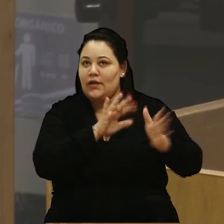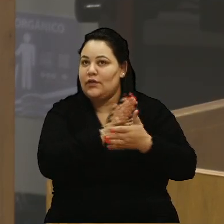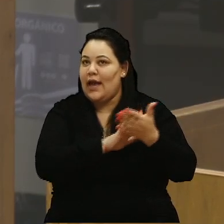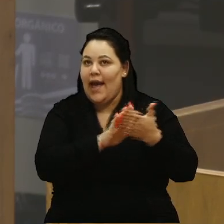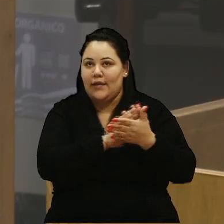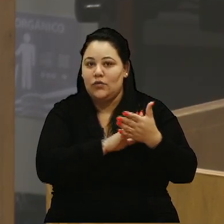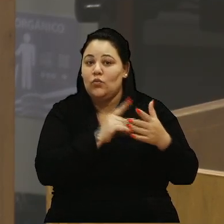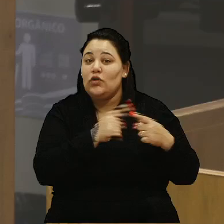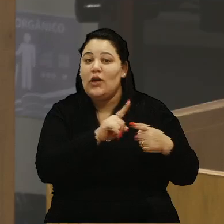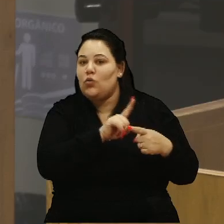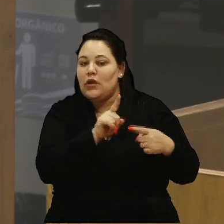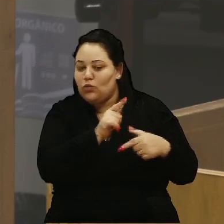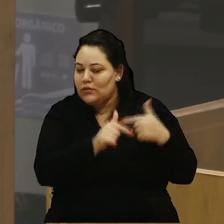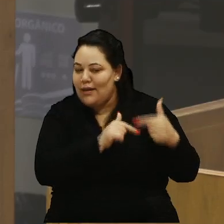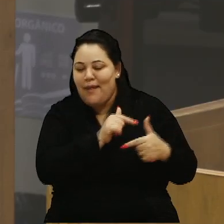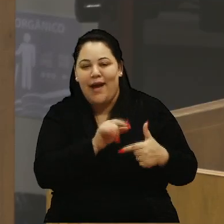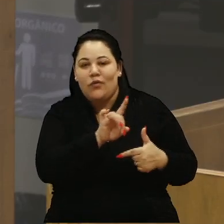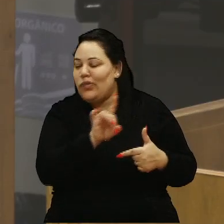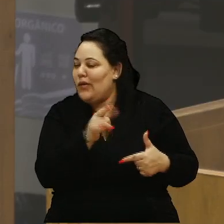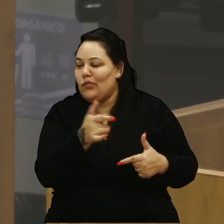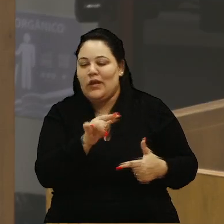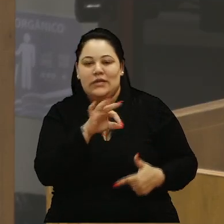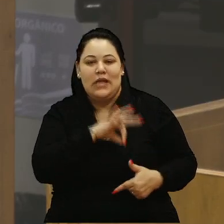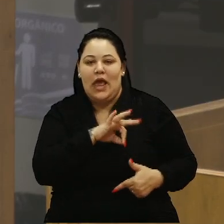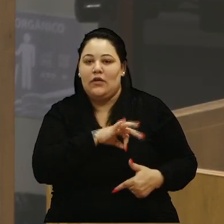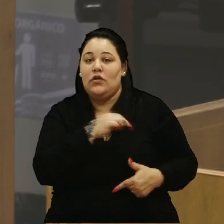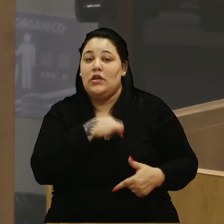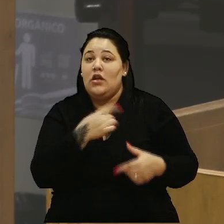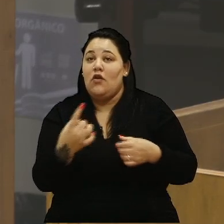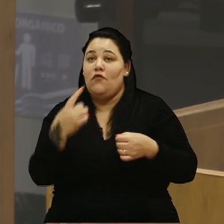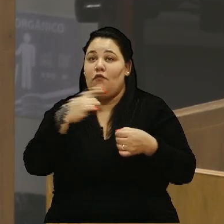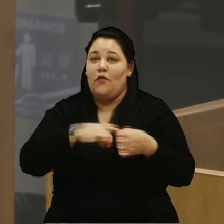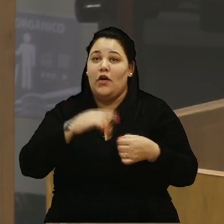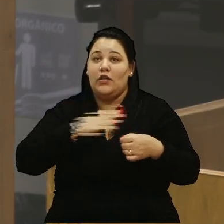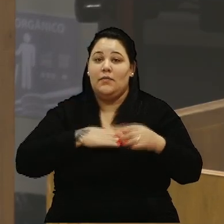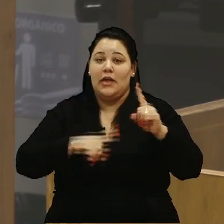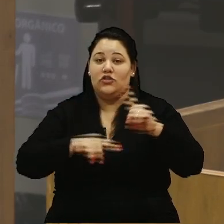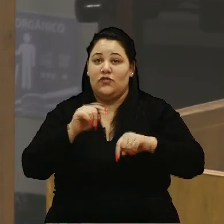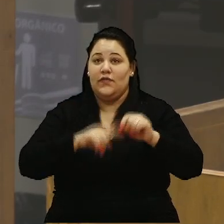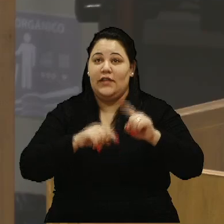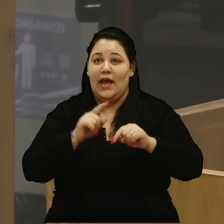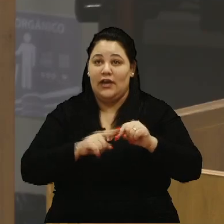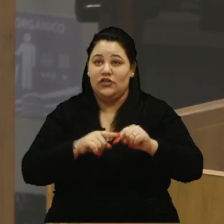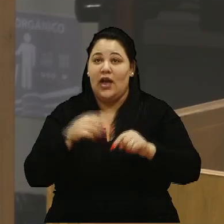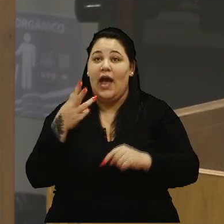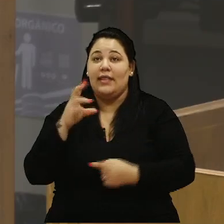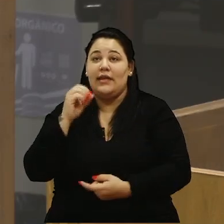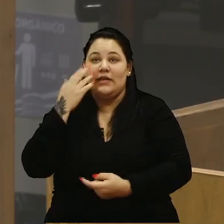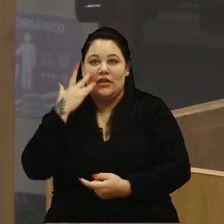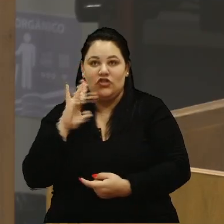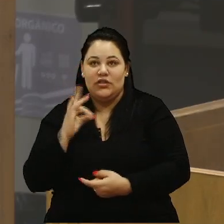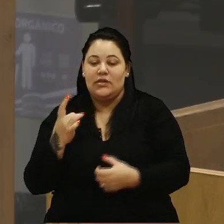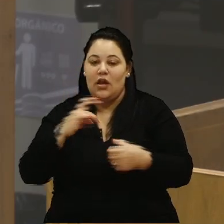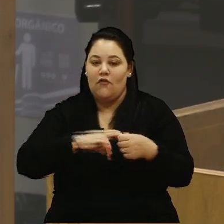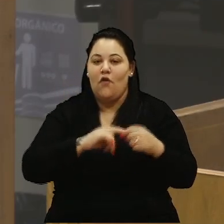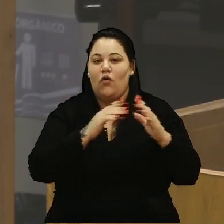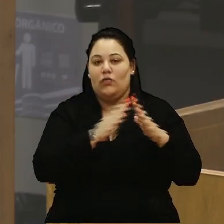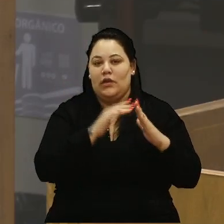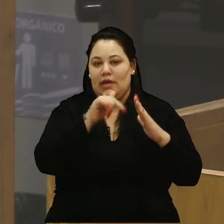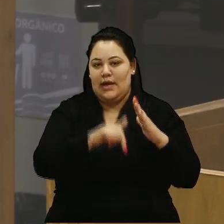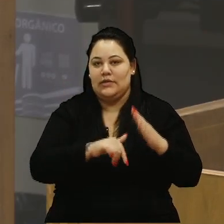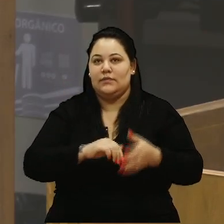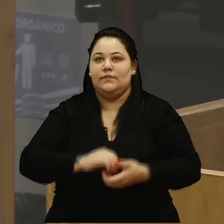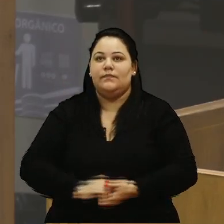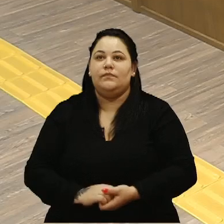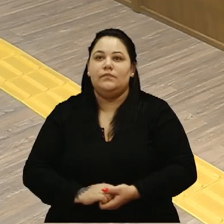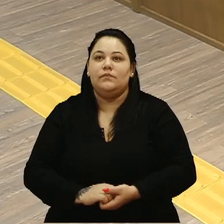estar trabalhando e retorno às minhas atividades daqui a 30 dias nessa Casa Legislativa. É isso. Peço uma parte,